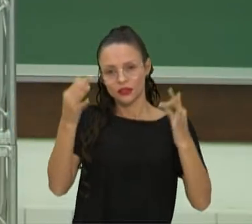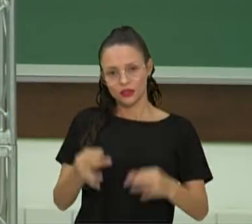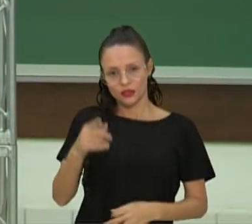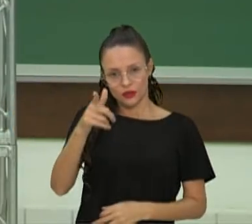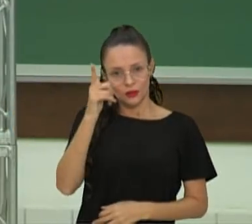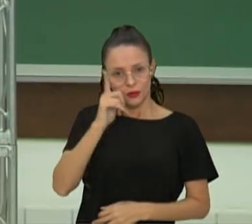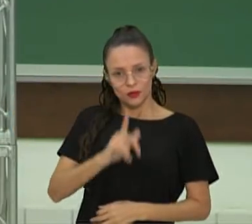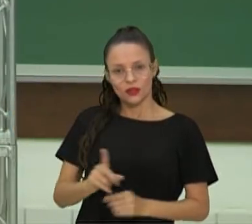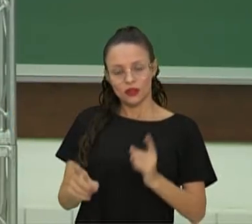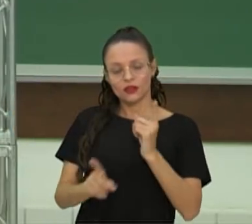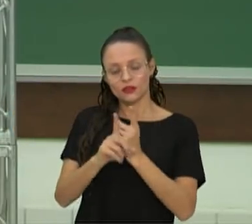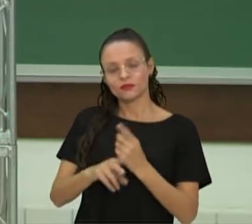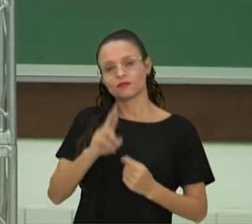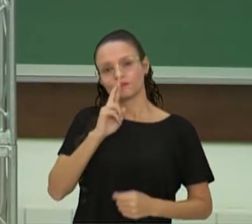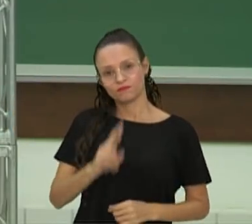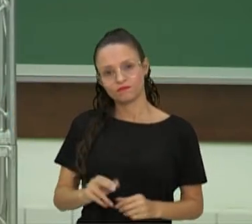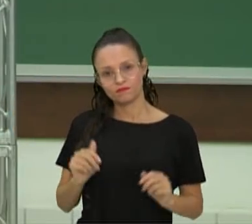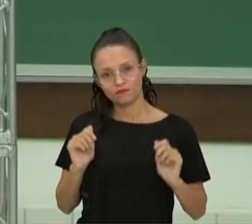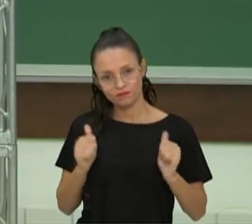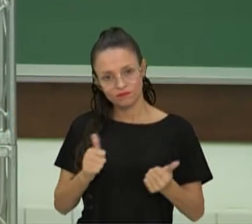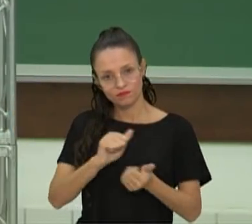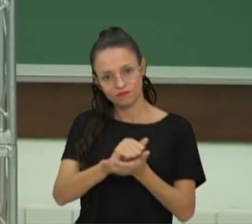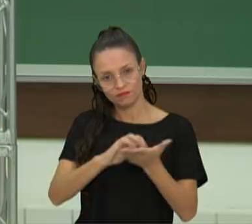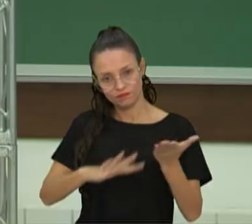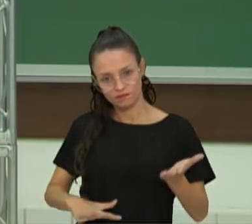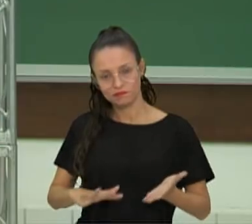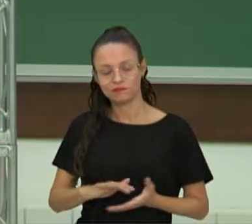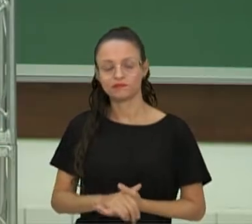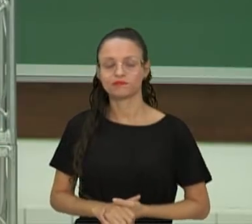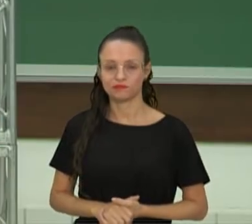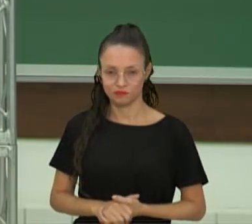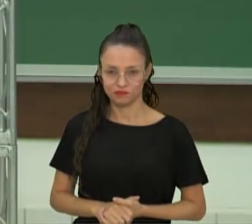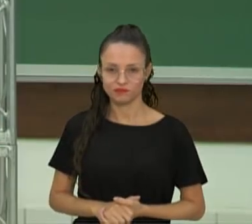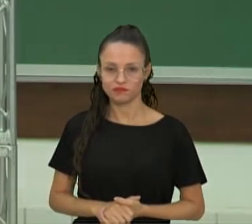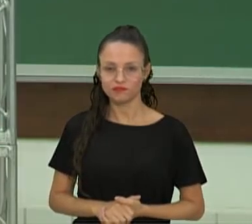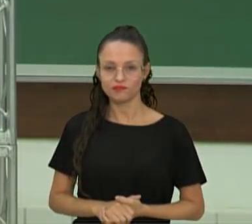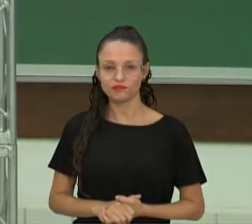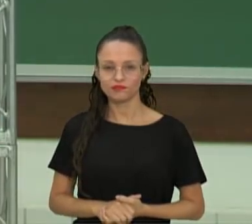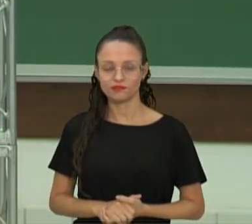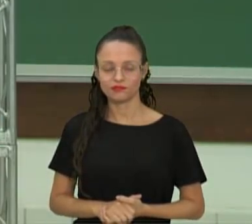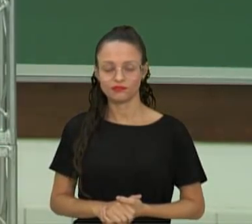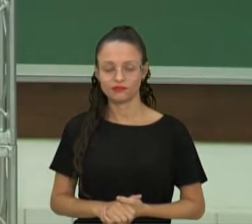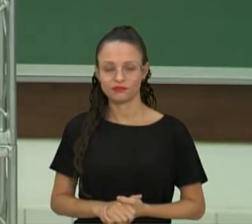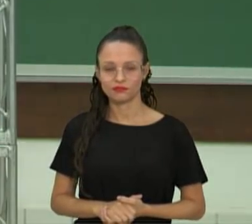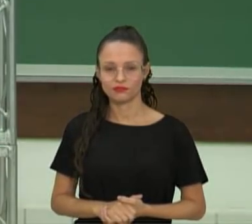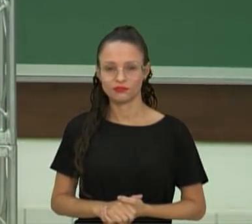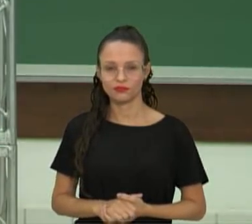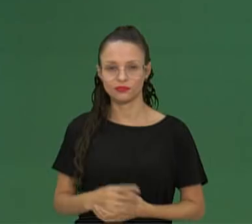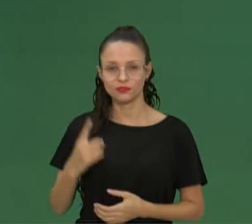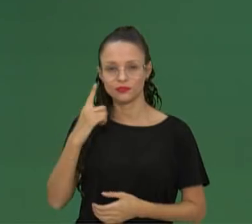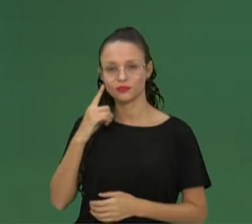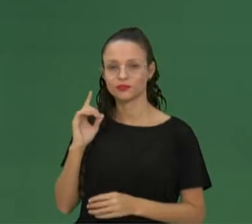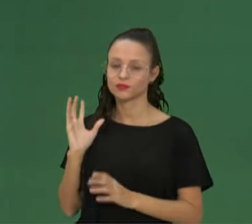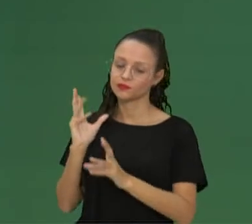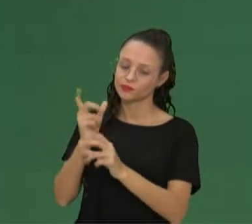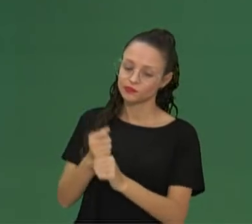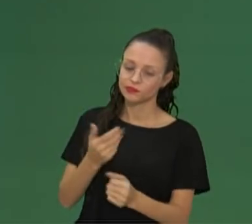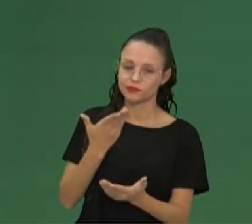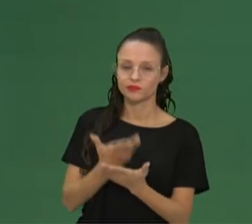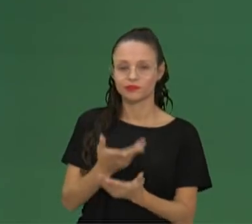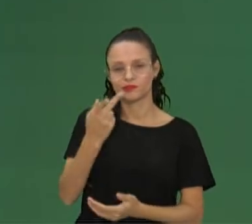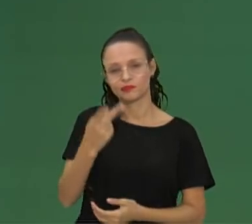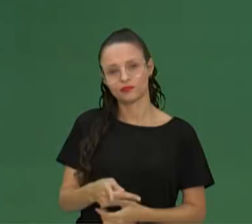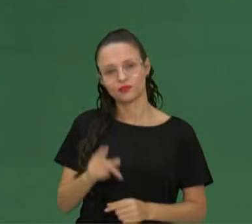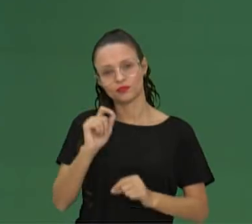chegar no resultado, vai garantir ali a resolução do exercício tranquilamente, tá bom? Vamos ver então o que a gente aprendeu hoje. Hoje